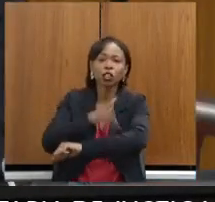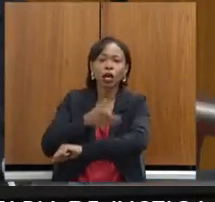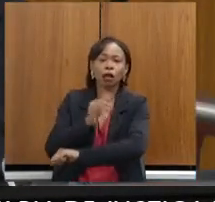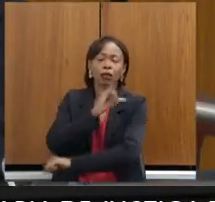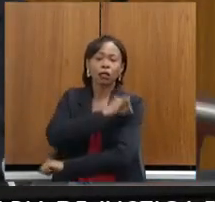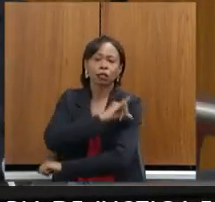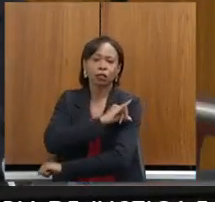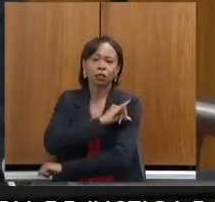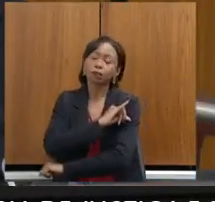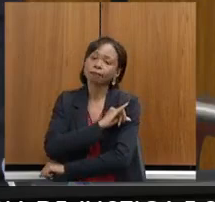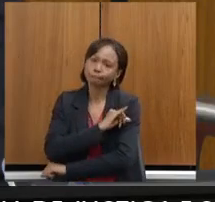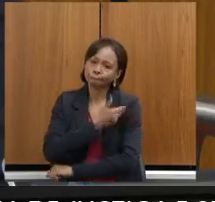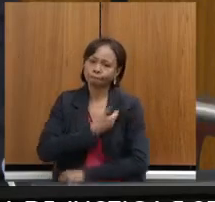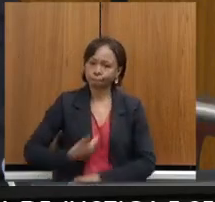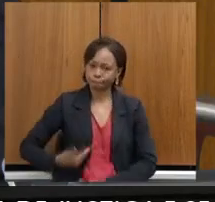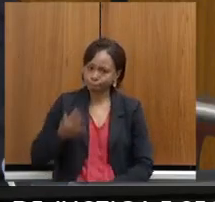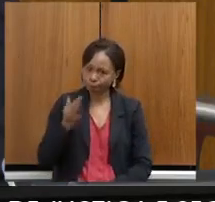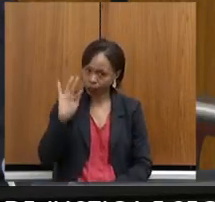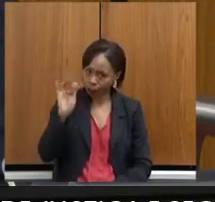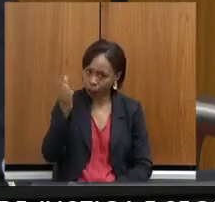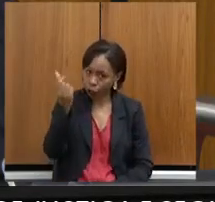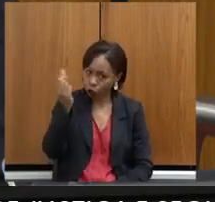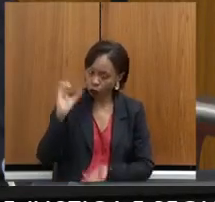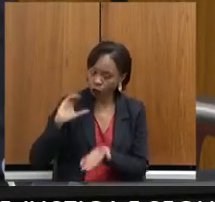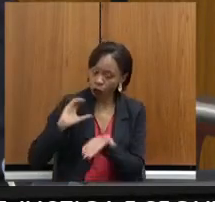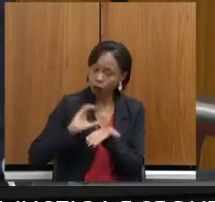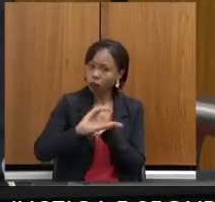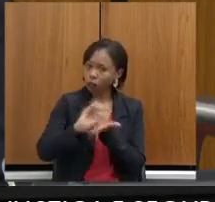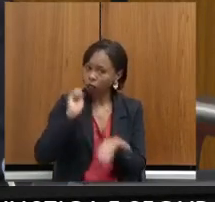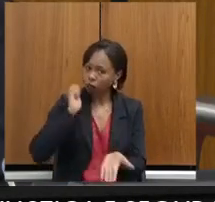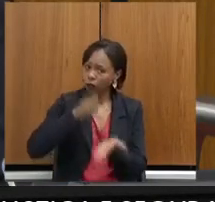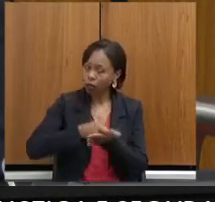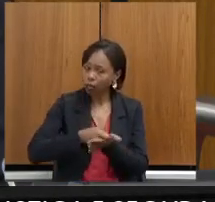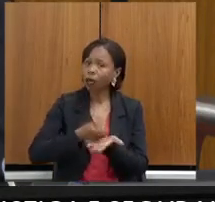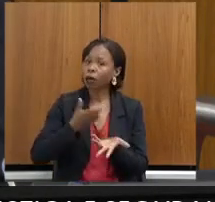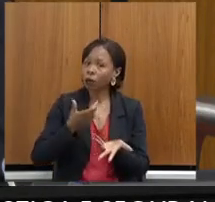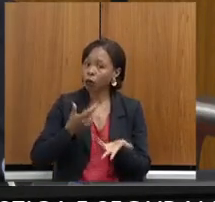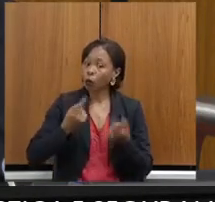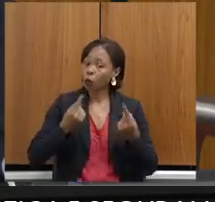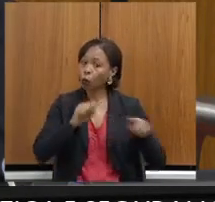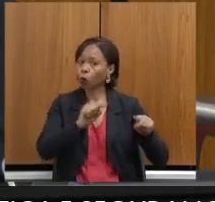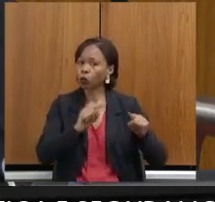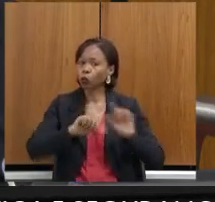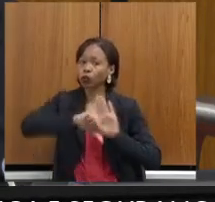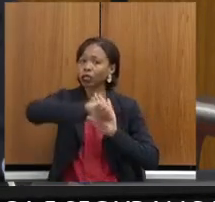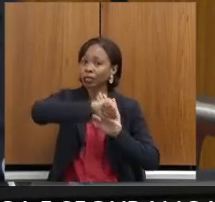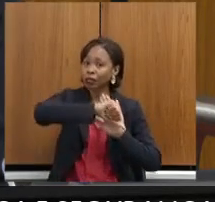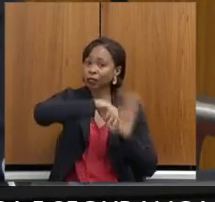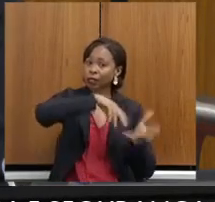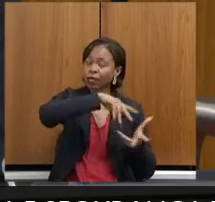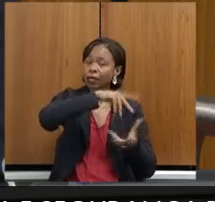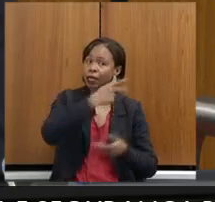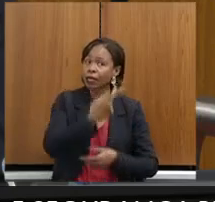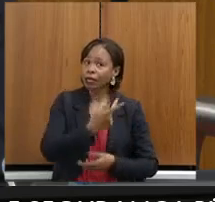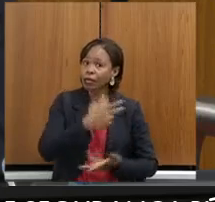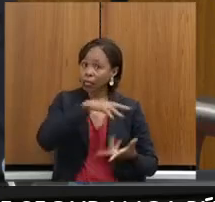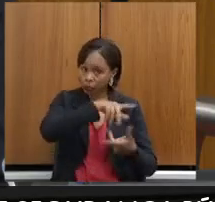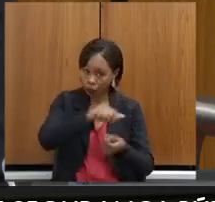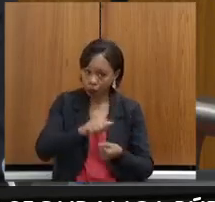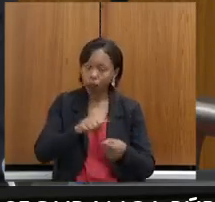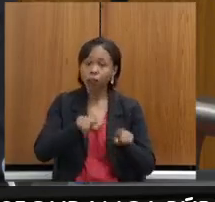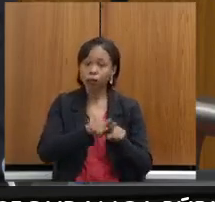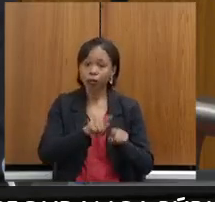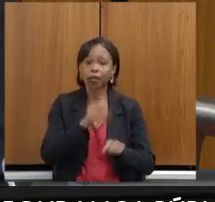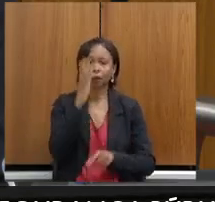tem que entrar com recurso para enfrentamento do crime nacional e internacional vou falar